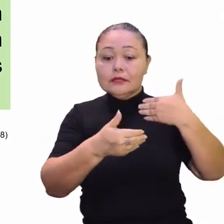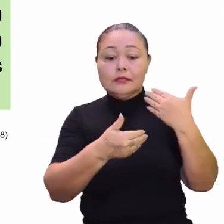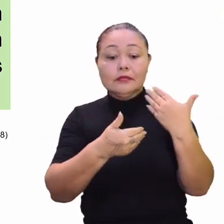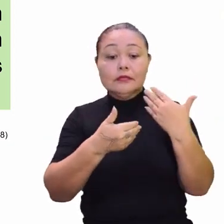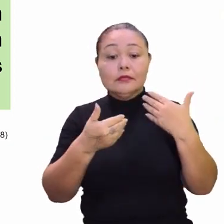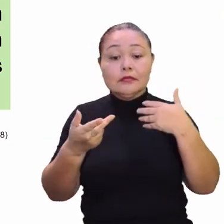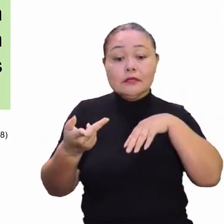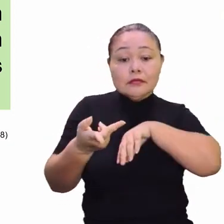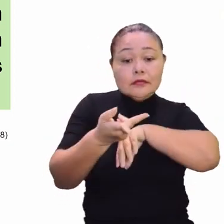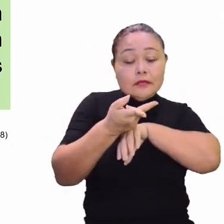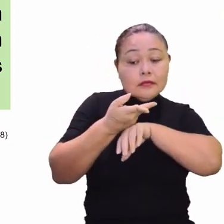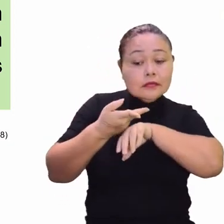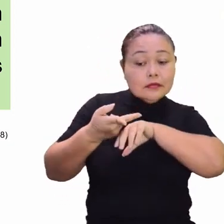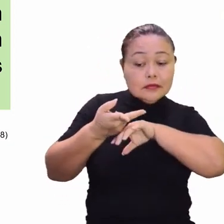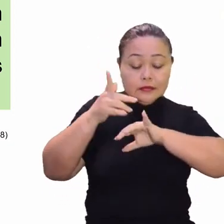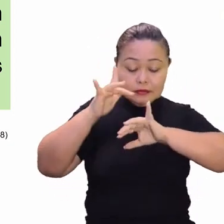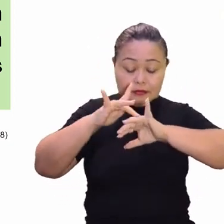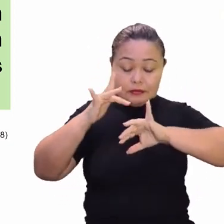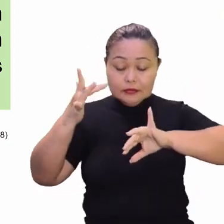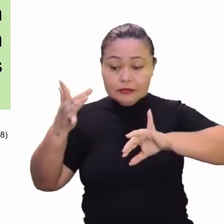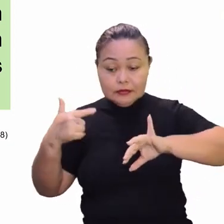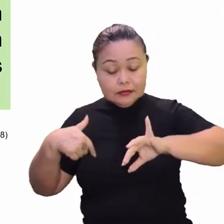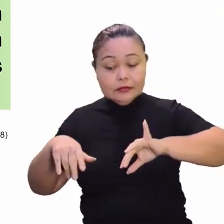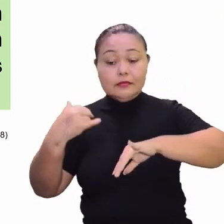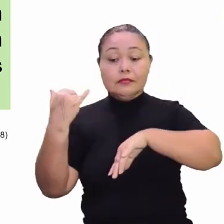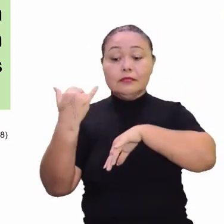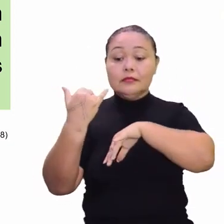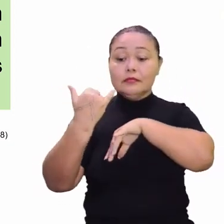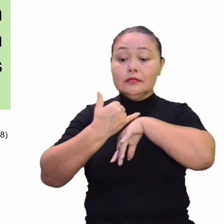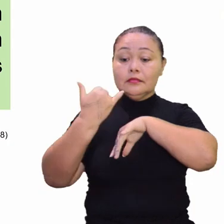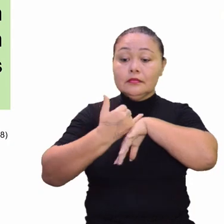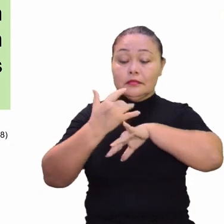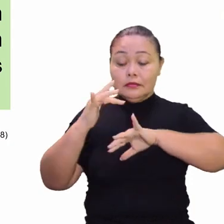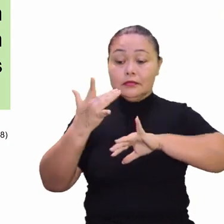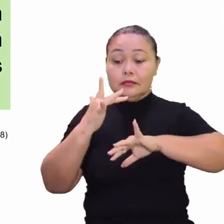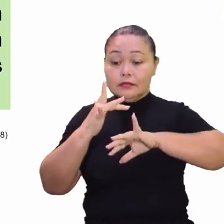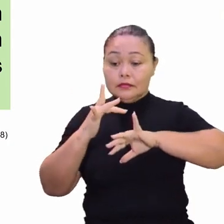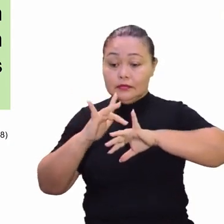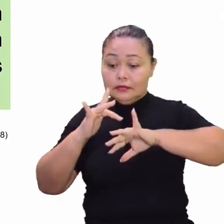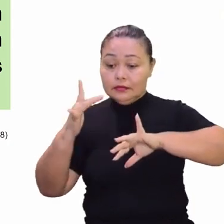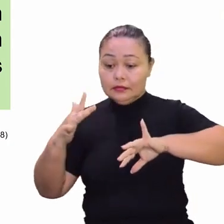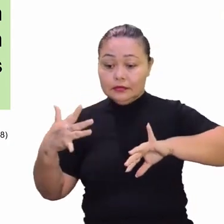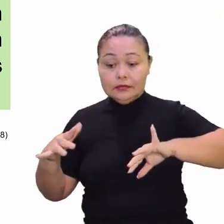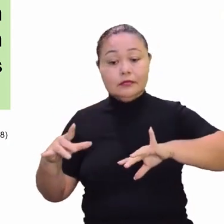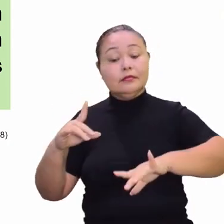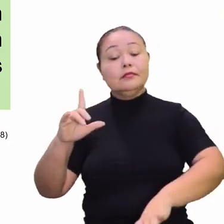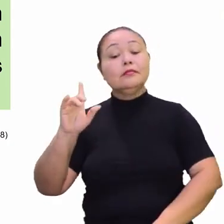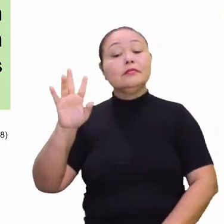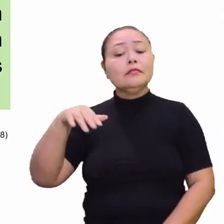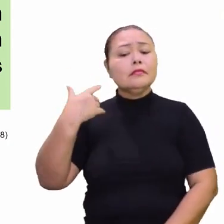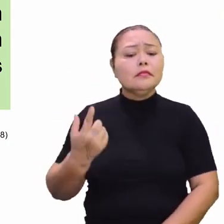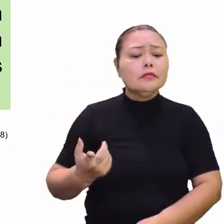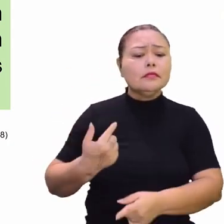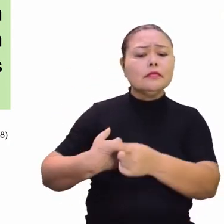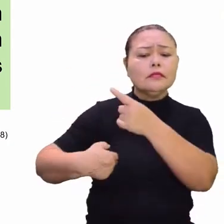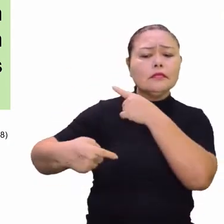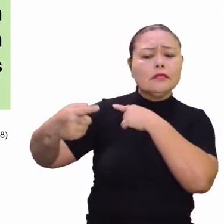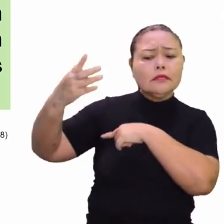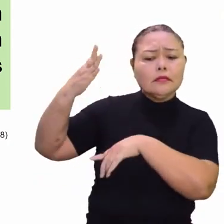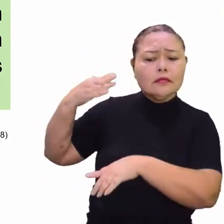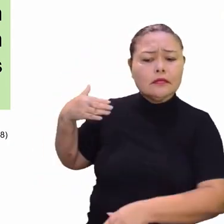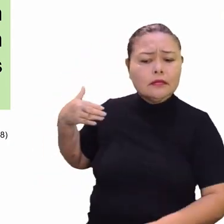de metais e pedras preciosas. Opa, professor! Então quer dizer que lá